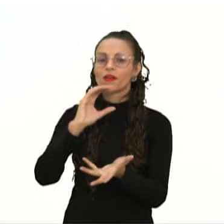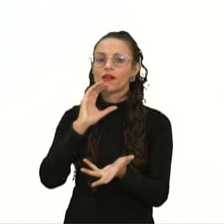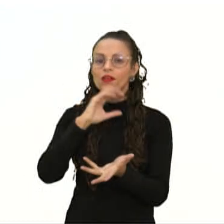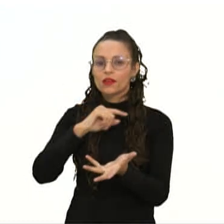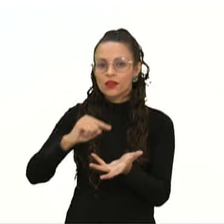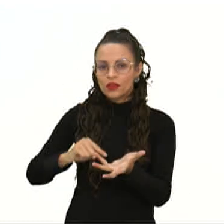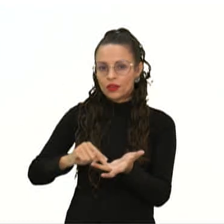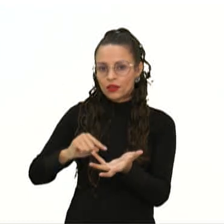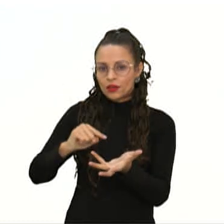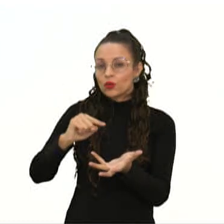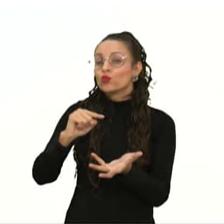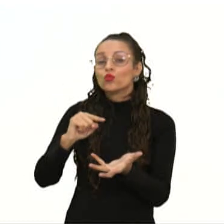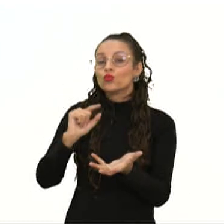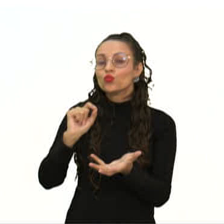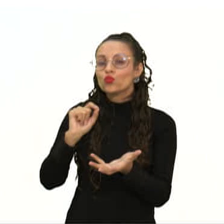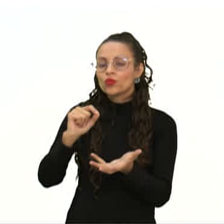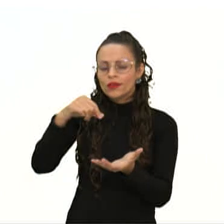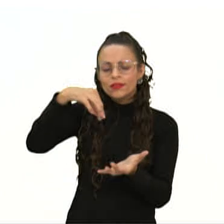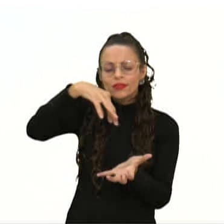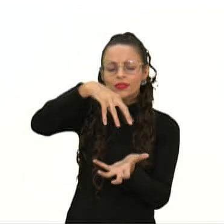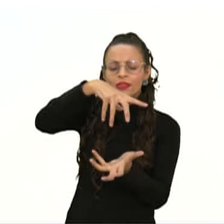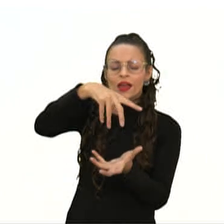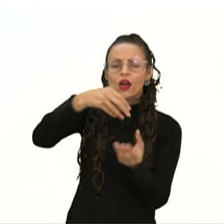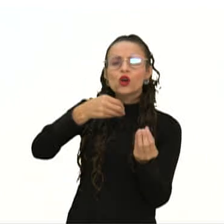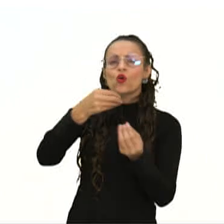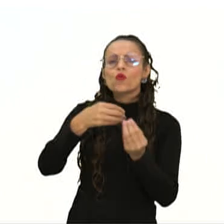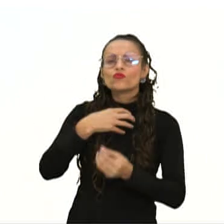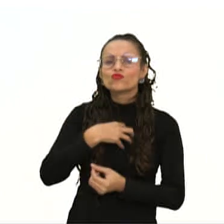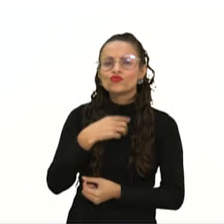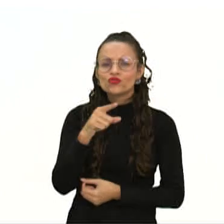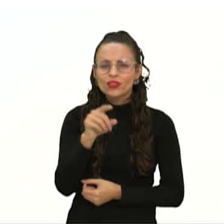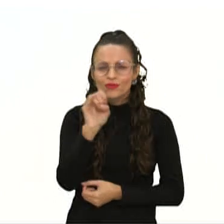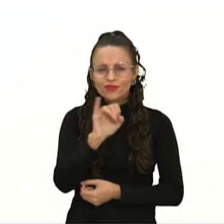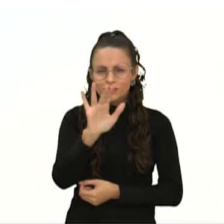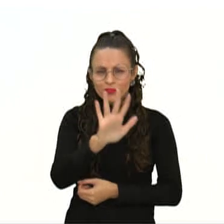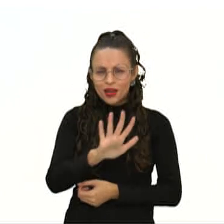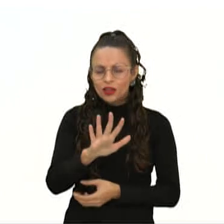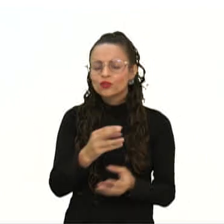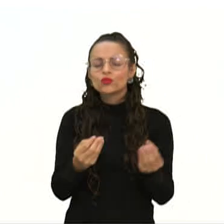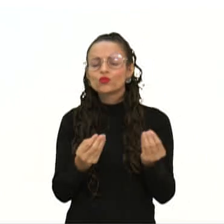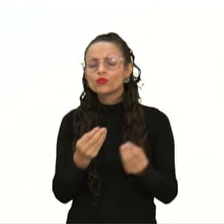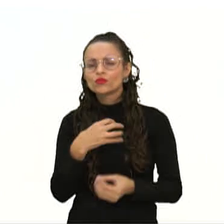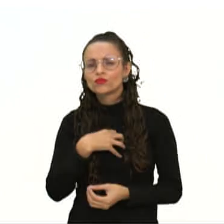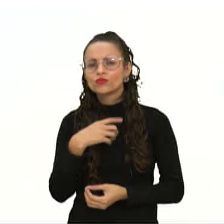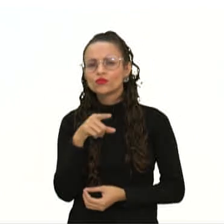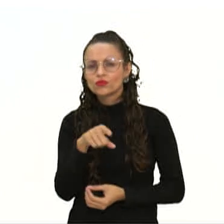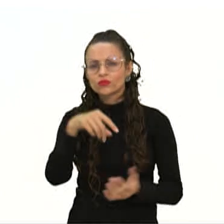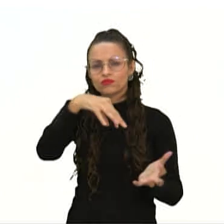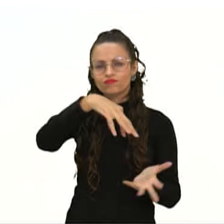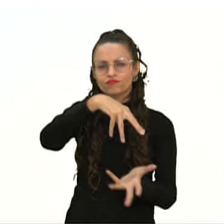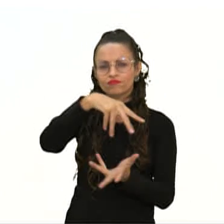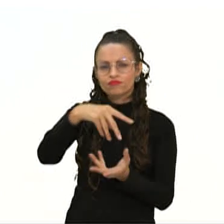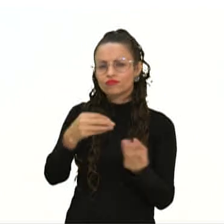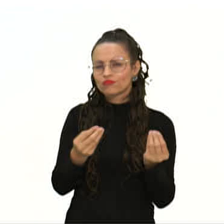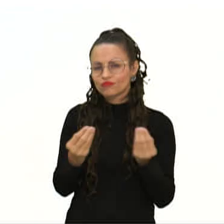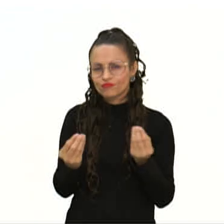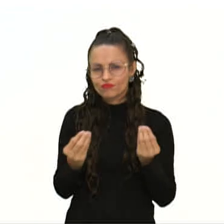aquecimento global, a Terra estava sendo representada de que forma aqui na